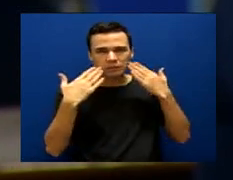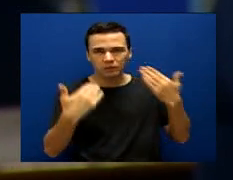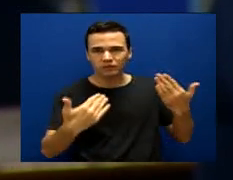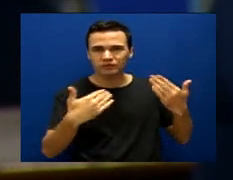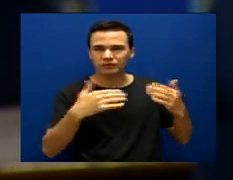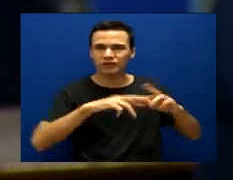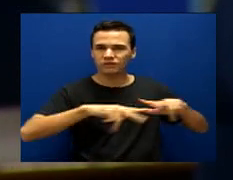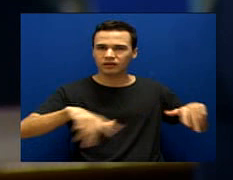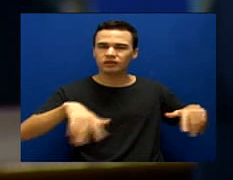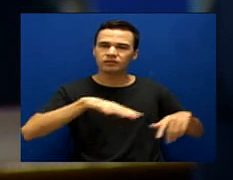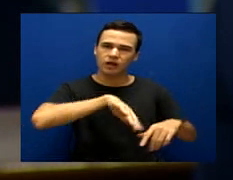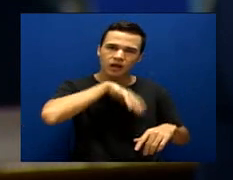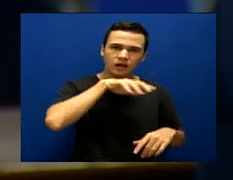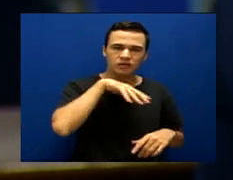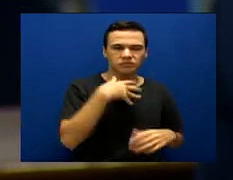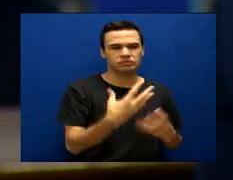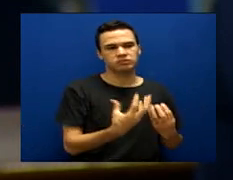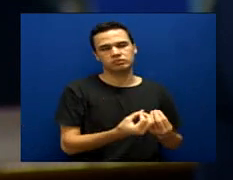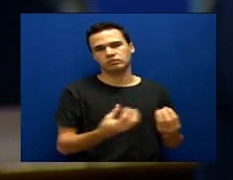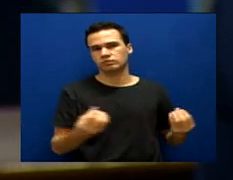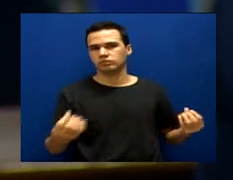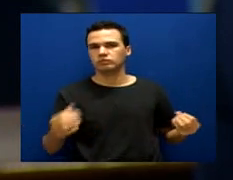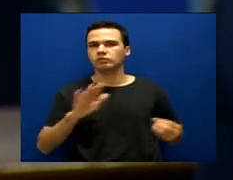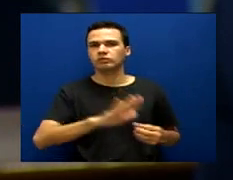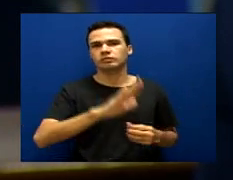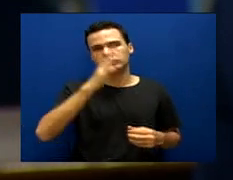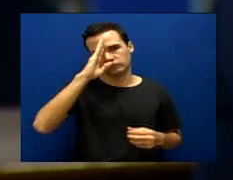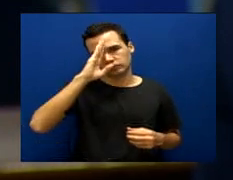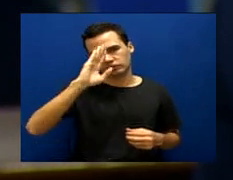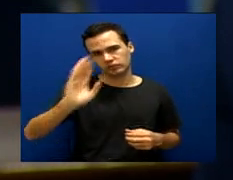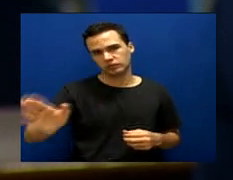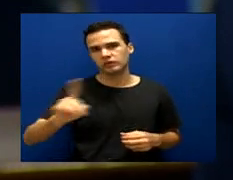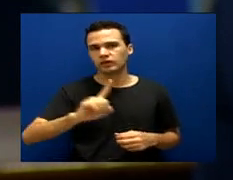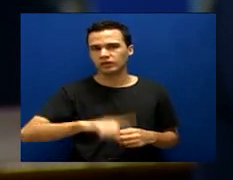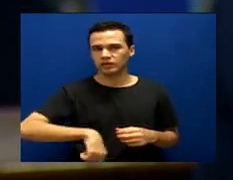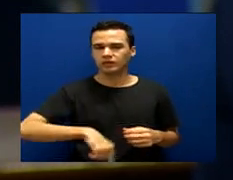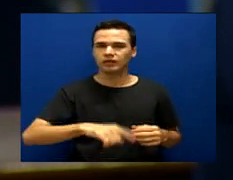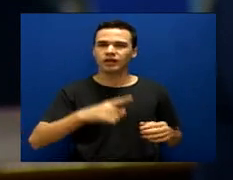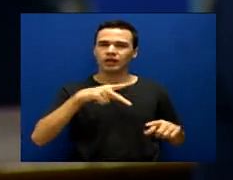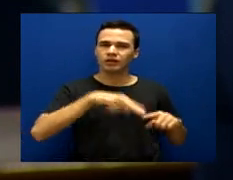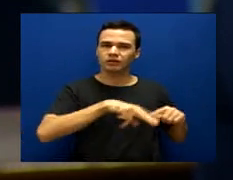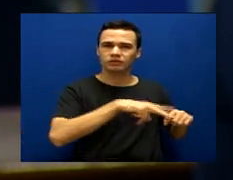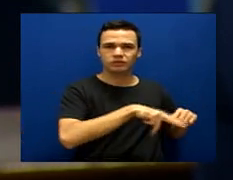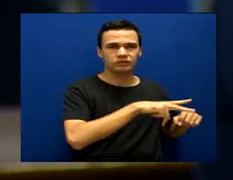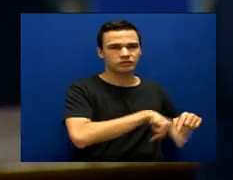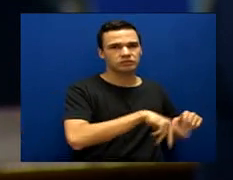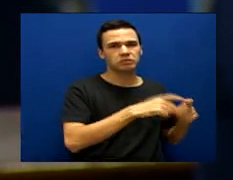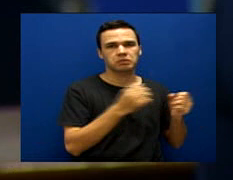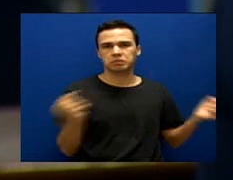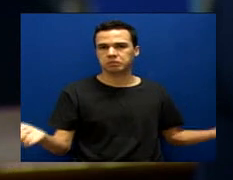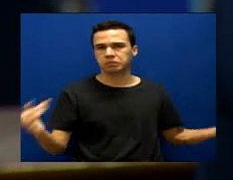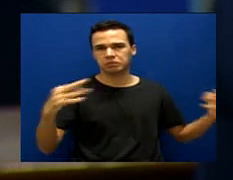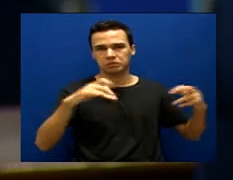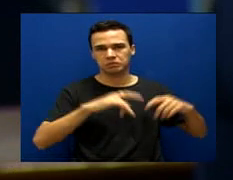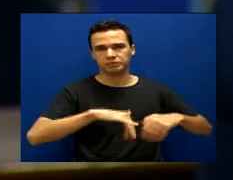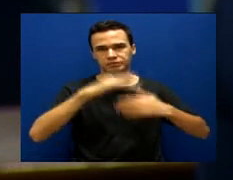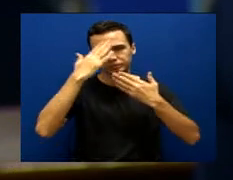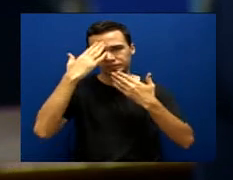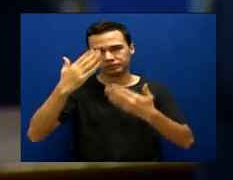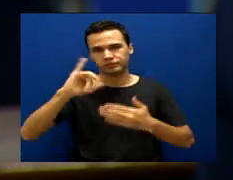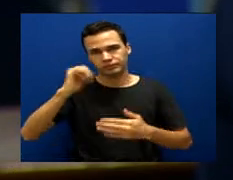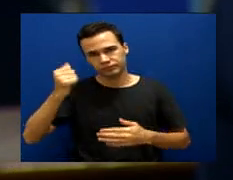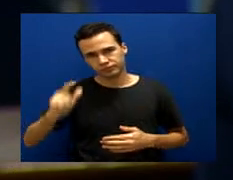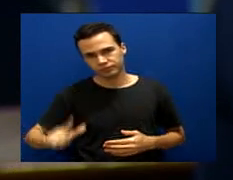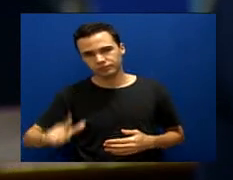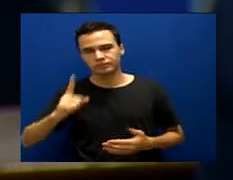está absurdo. Mas o meu principal ponto aqui é castração com mutirão. Então, eu agradeço ao Gessé, ao João, à